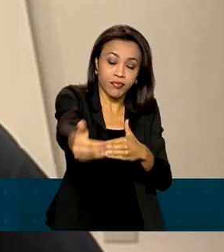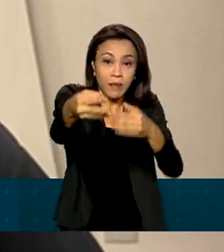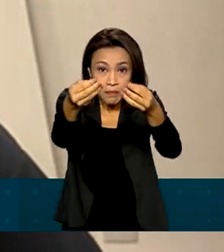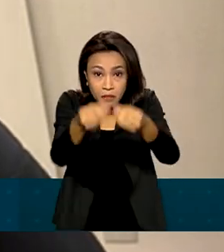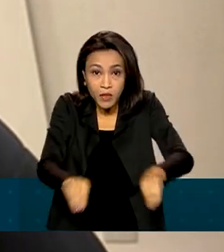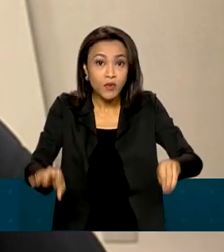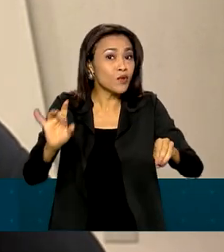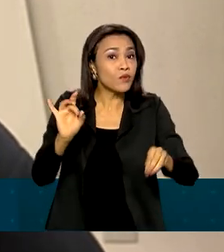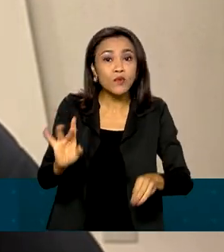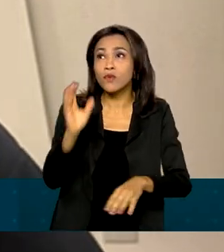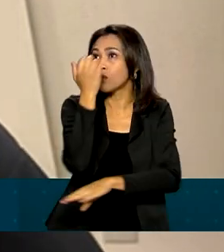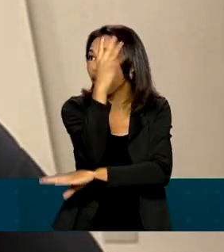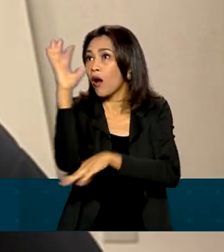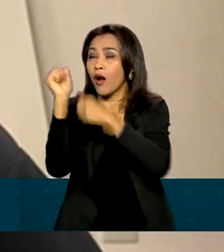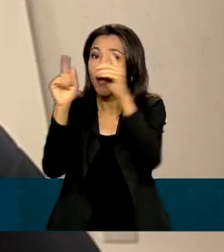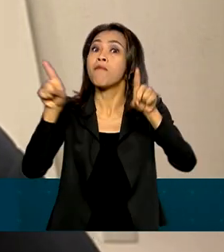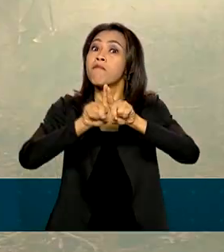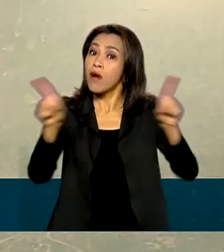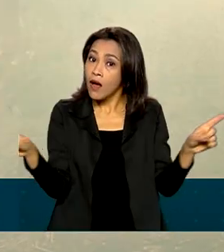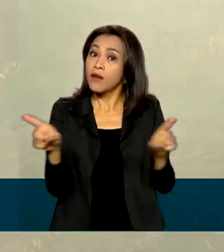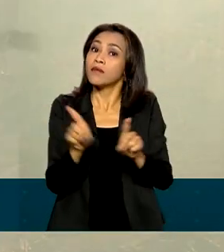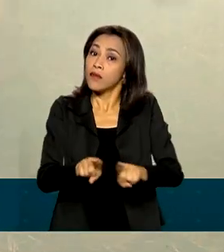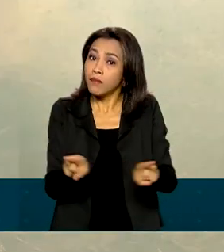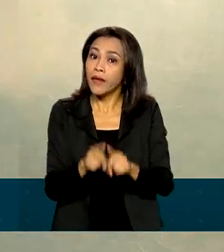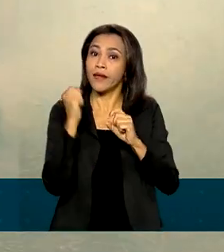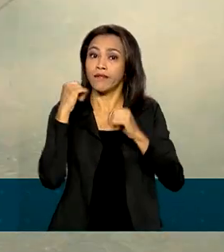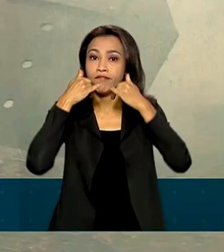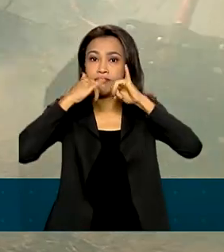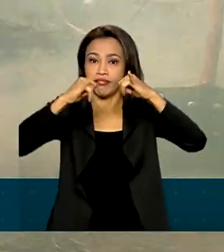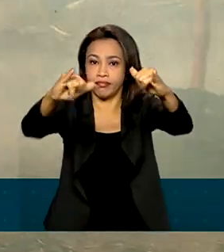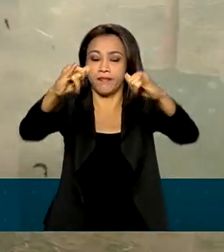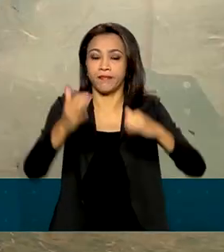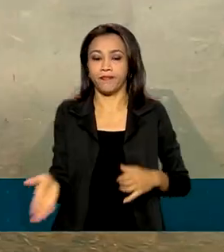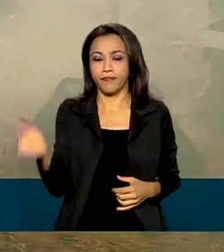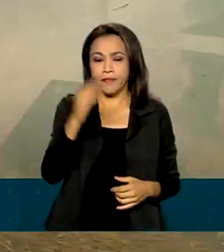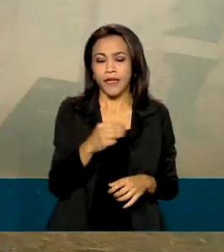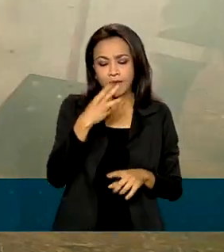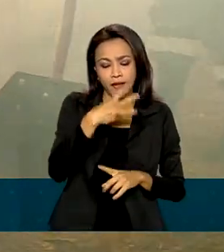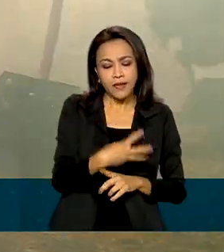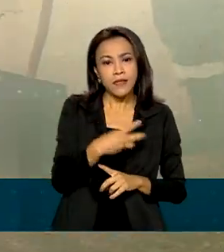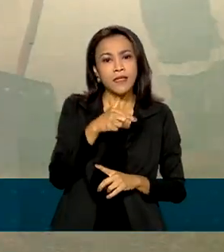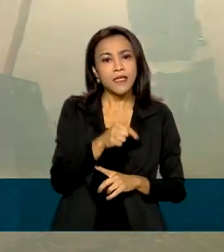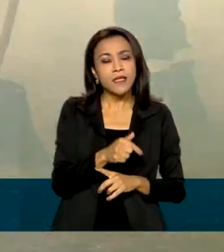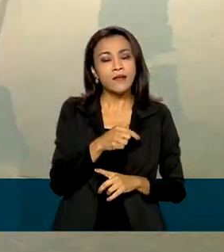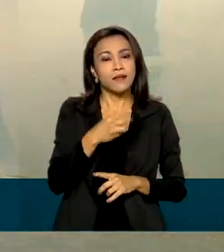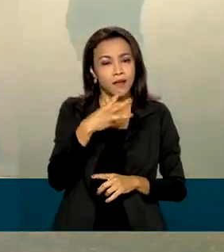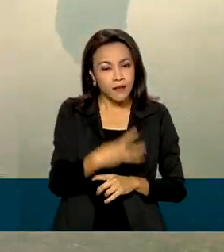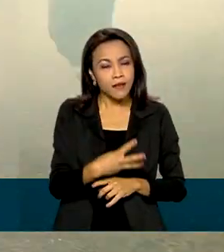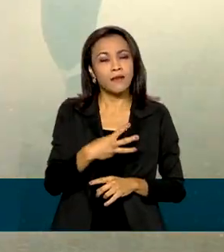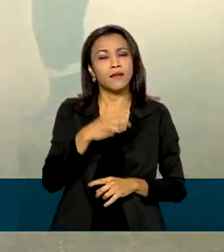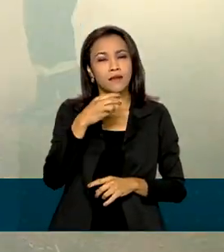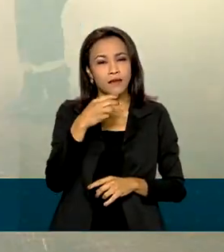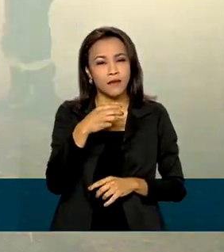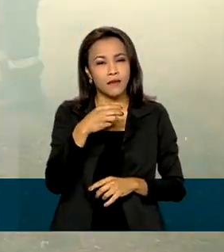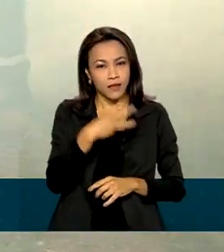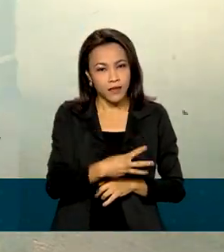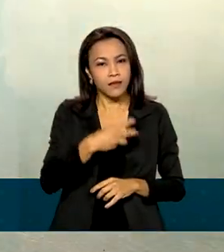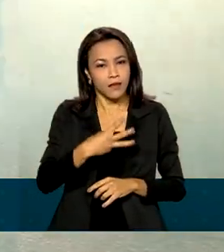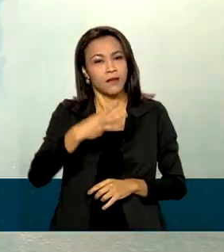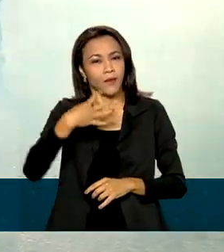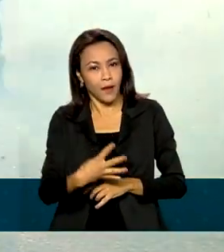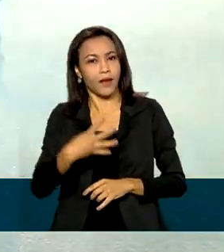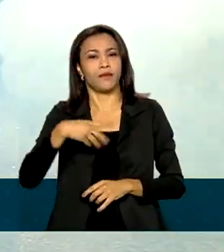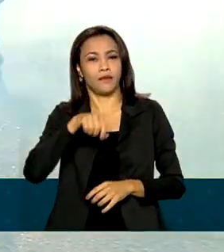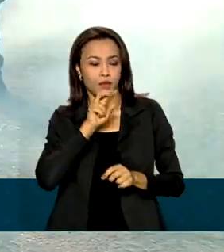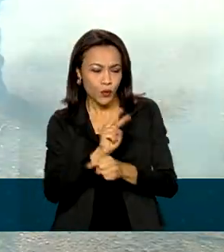ao meio ambiente, mas também às linhas de transmissão. Nas 334 unidades de conservação em todo o país, houve uma